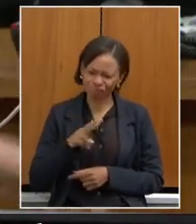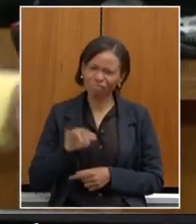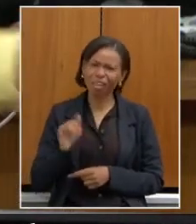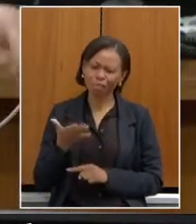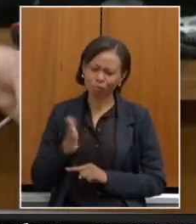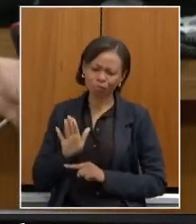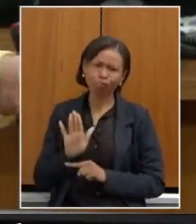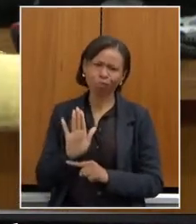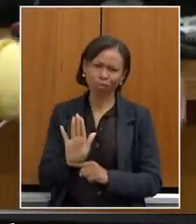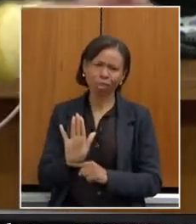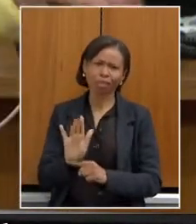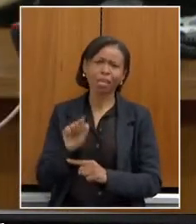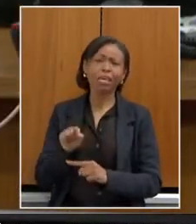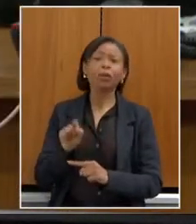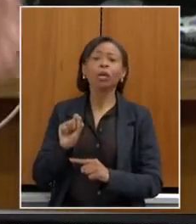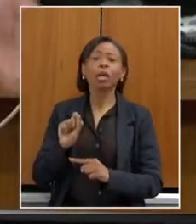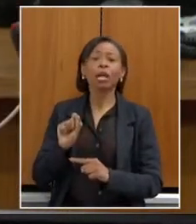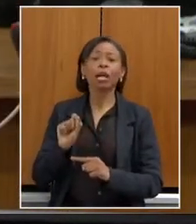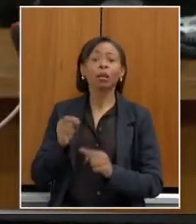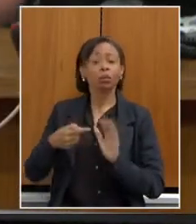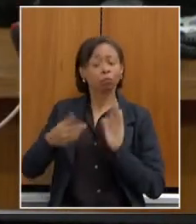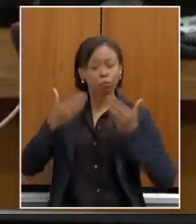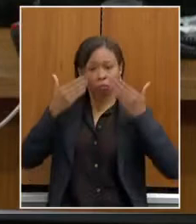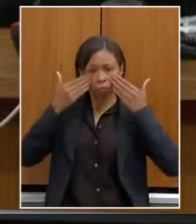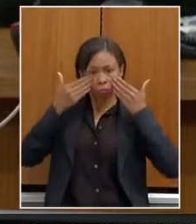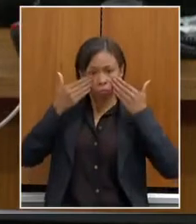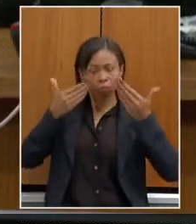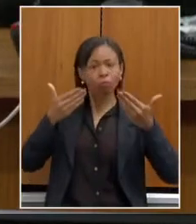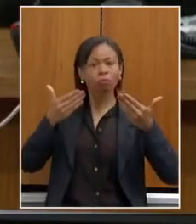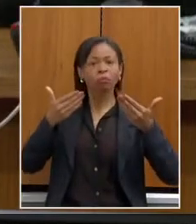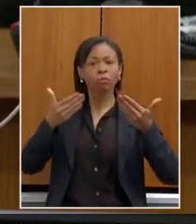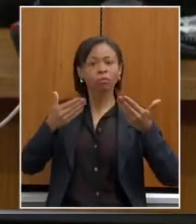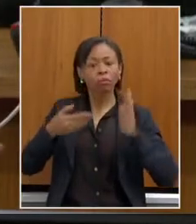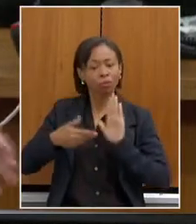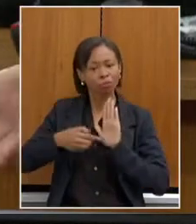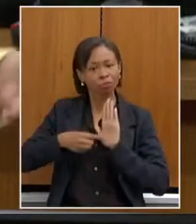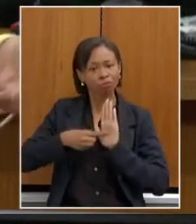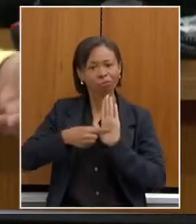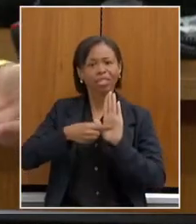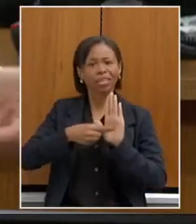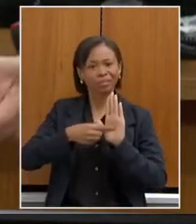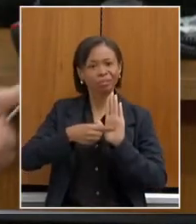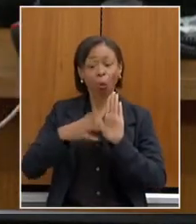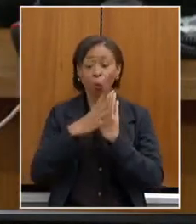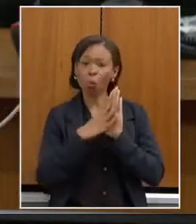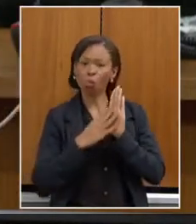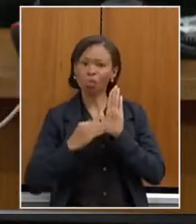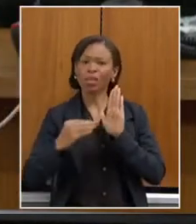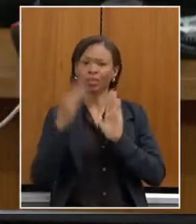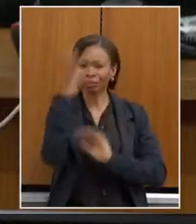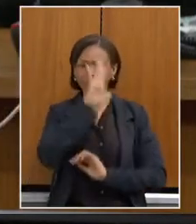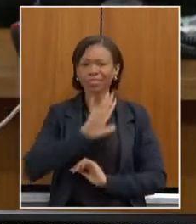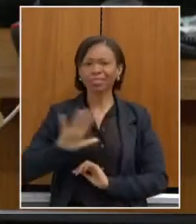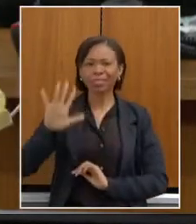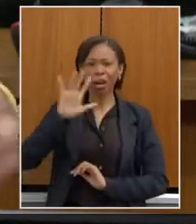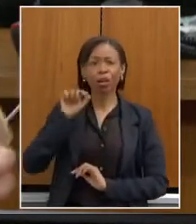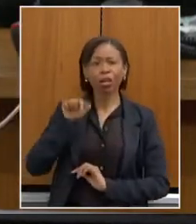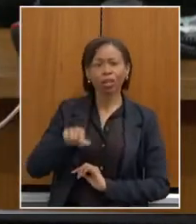pra aquele destaque de modelo nacional que nós tínhamos antes porque o João XXIII vai poder estar